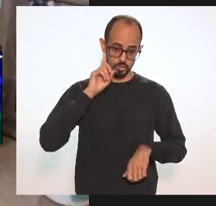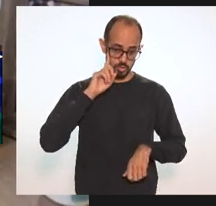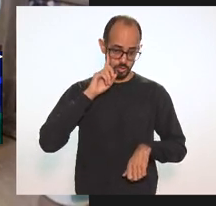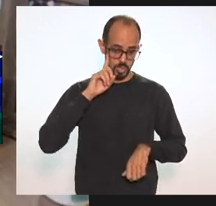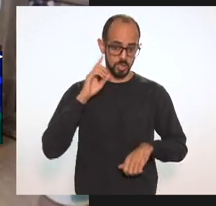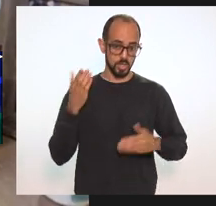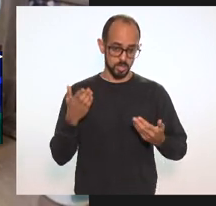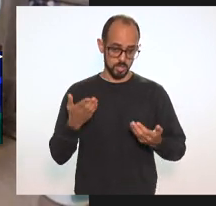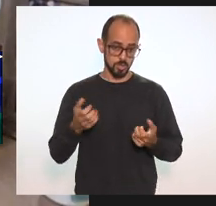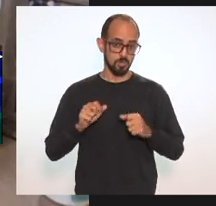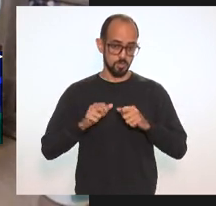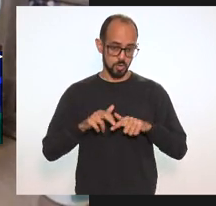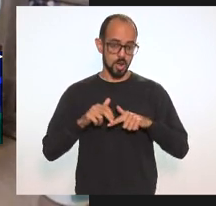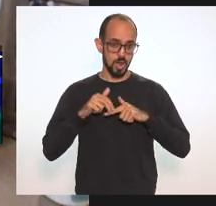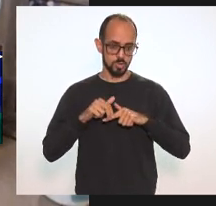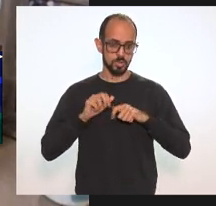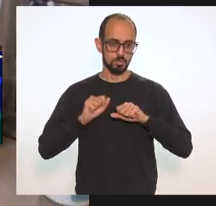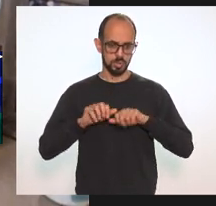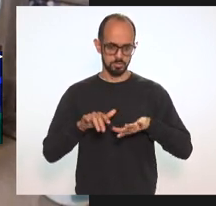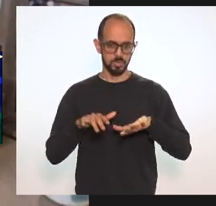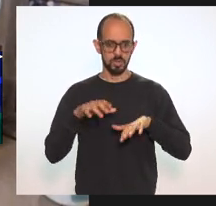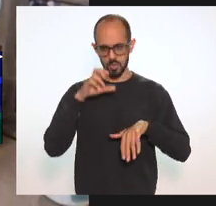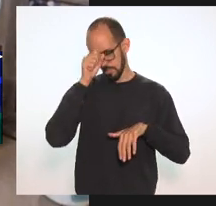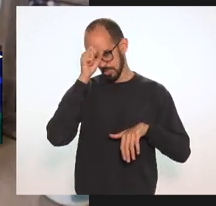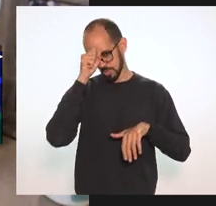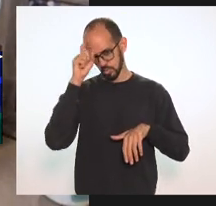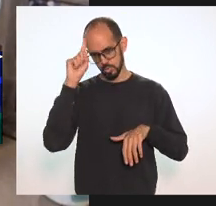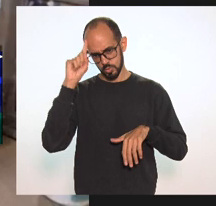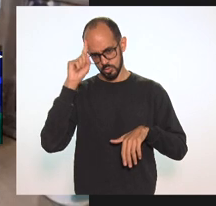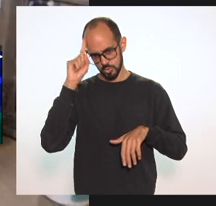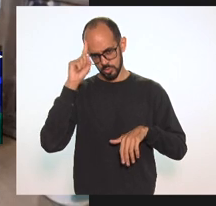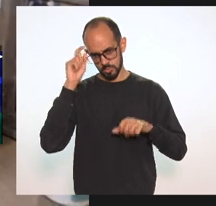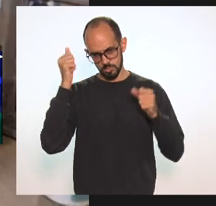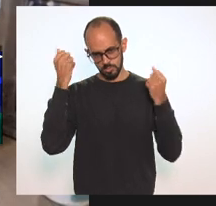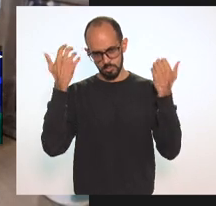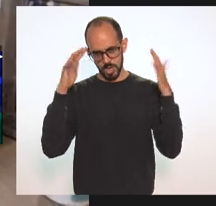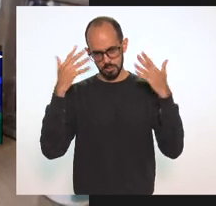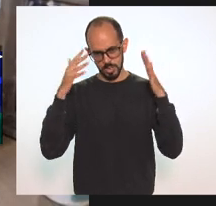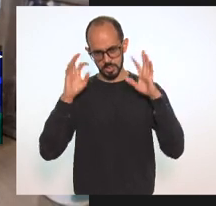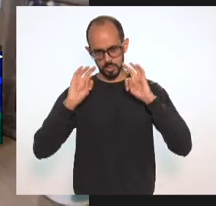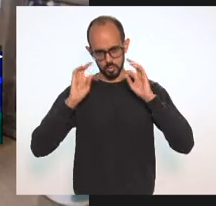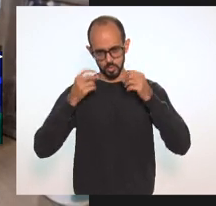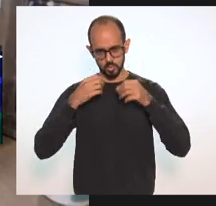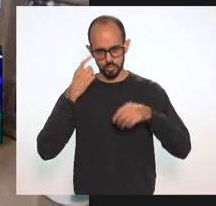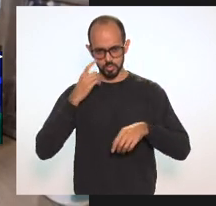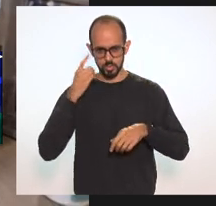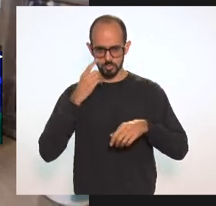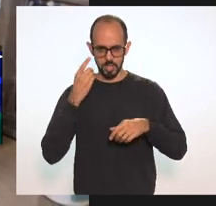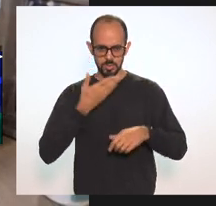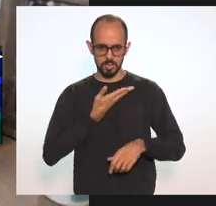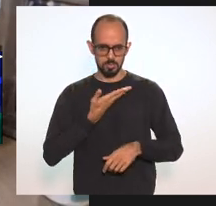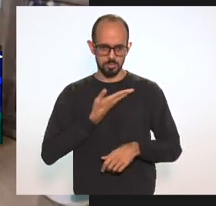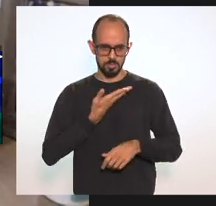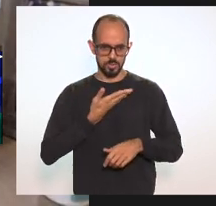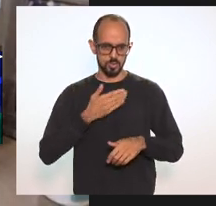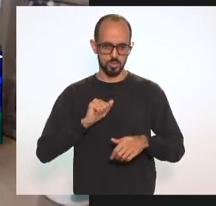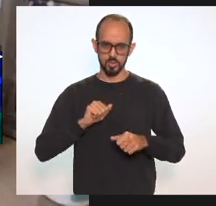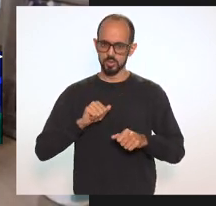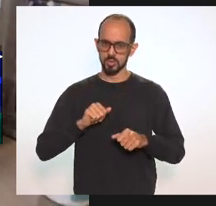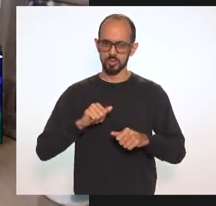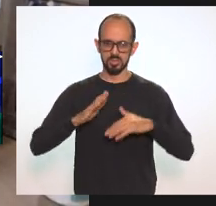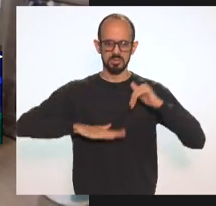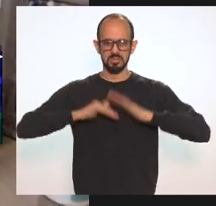pandemia eu posso aprender todos os dias então parabenizo por todos os parlamentares de todos os amigos Independente de